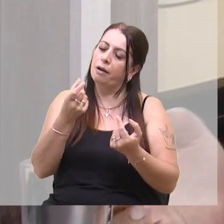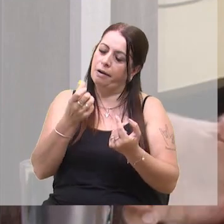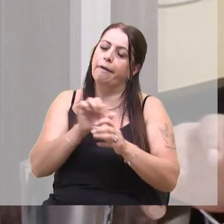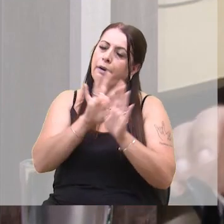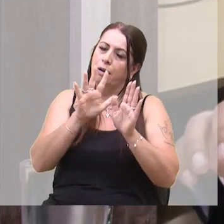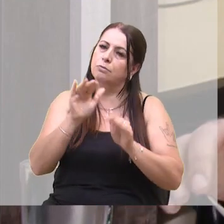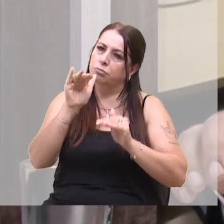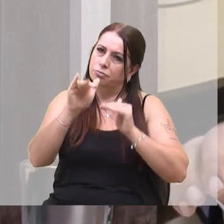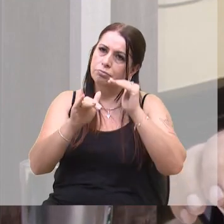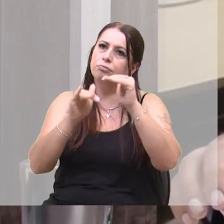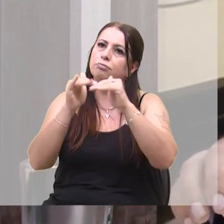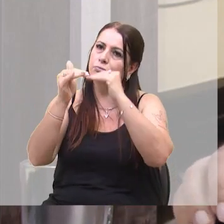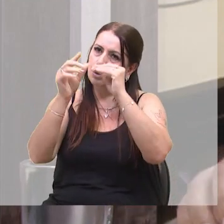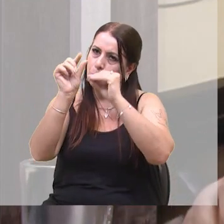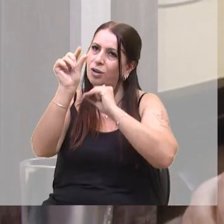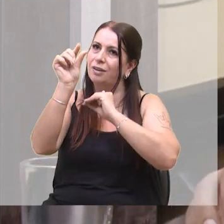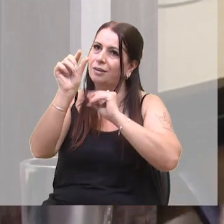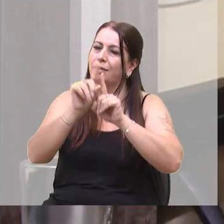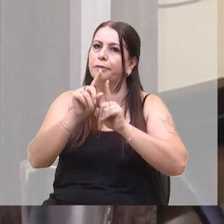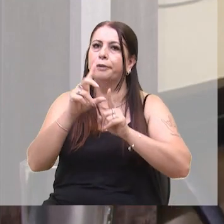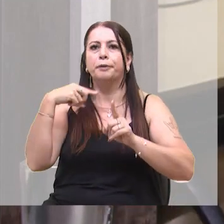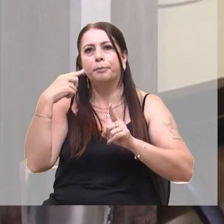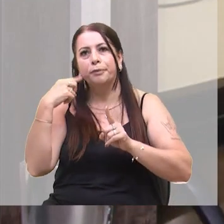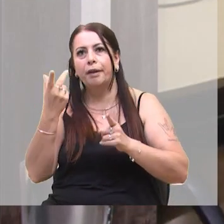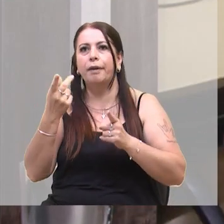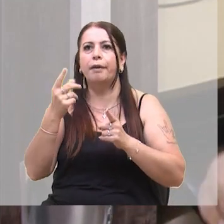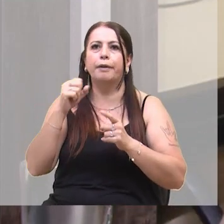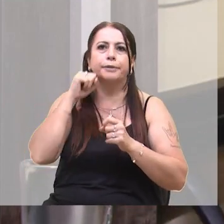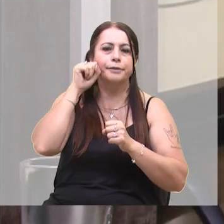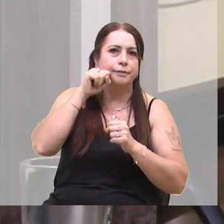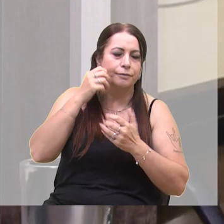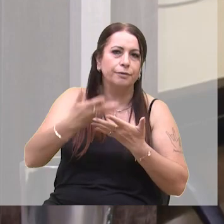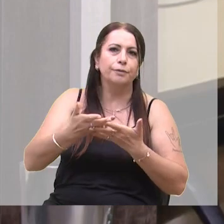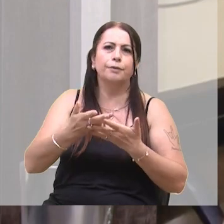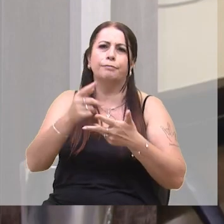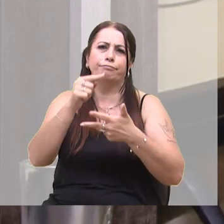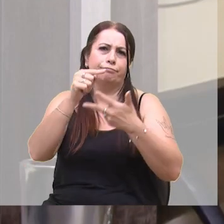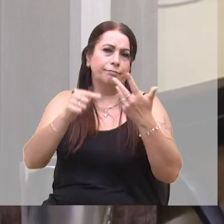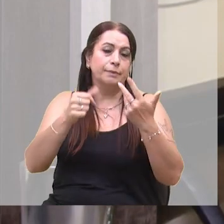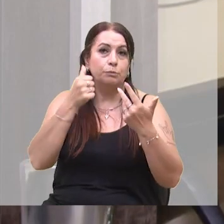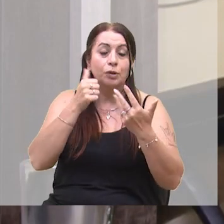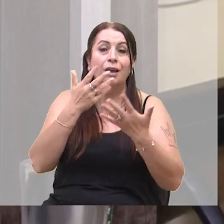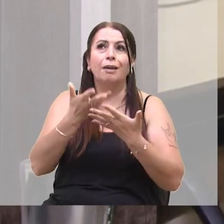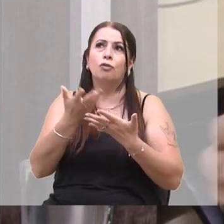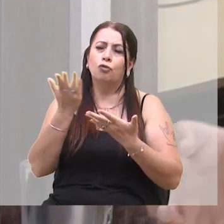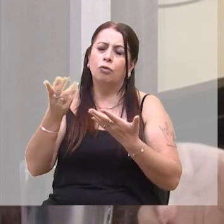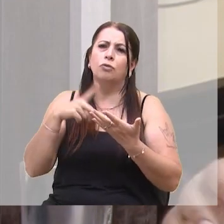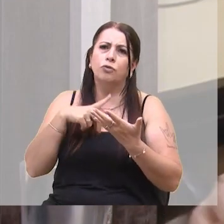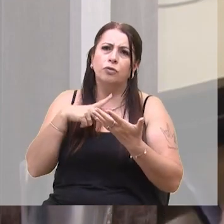uma presença ainda tão baixa de mulheres? Claro, aos poucos esse número vai aumentando.